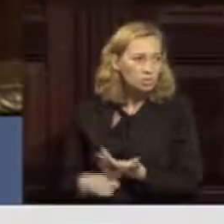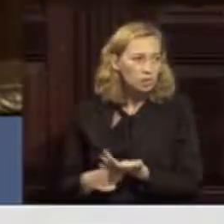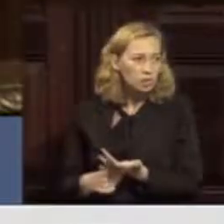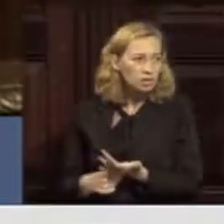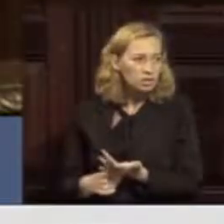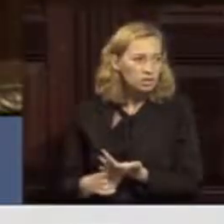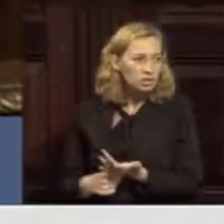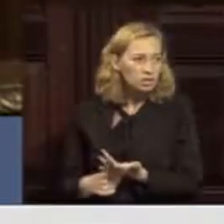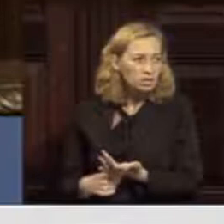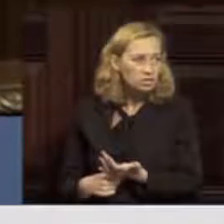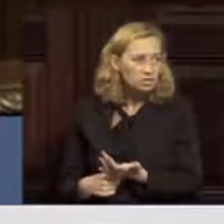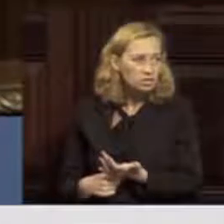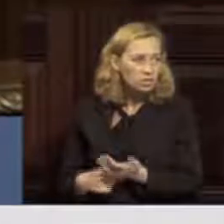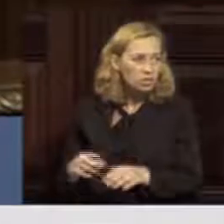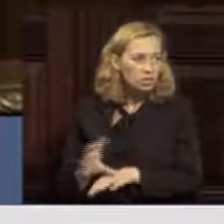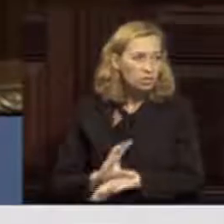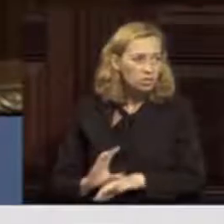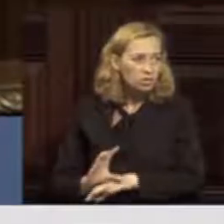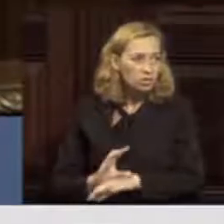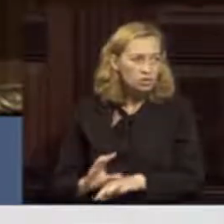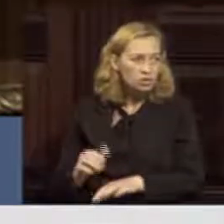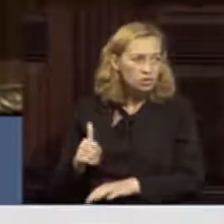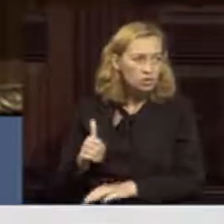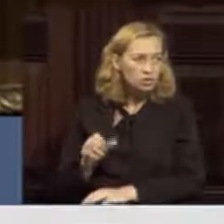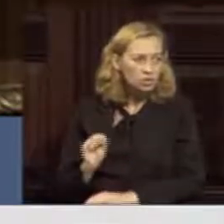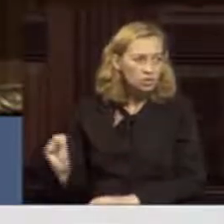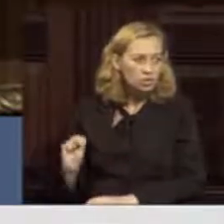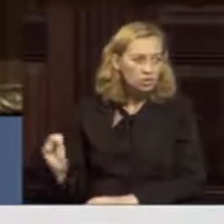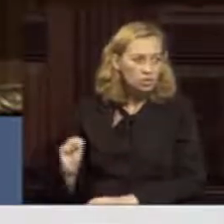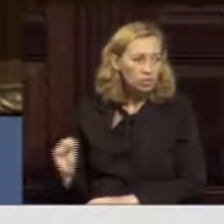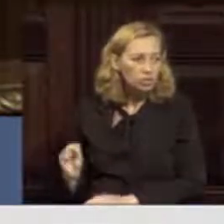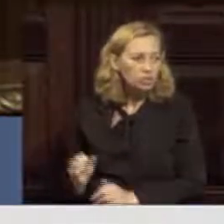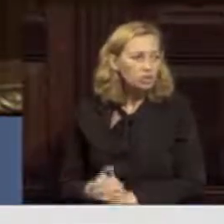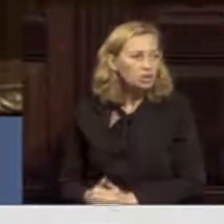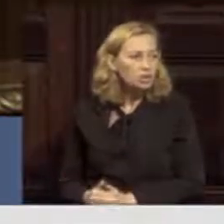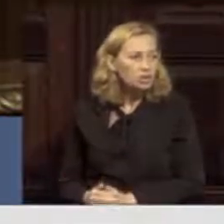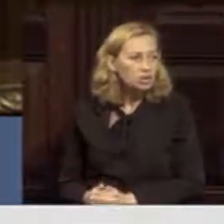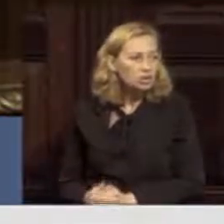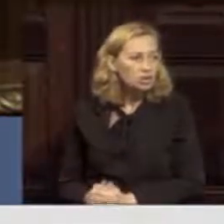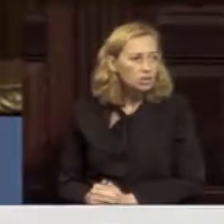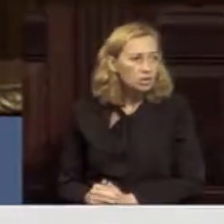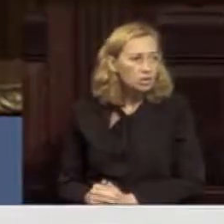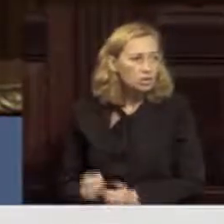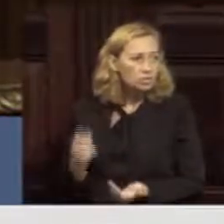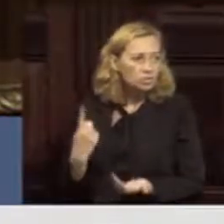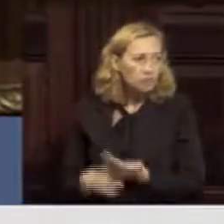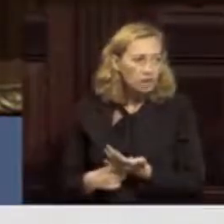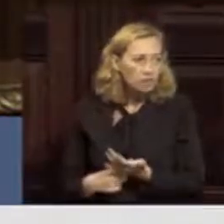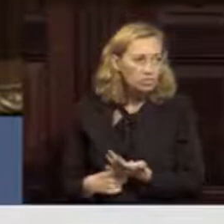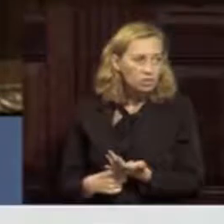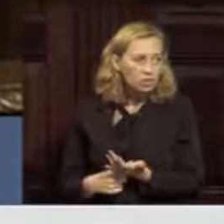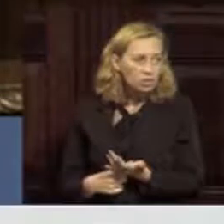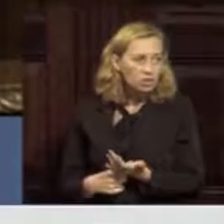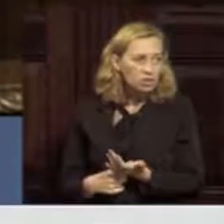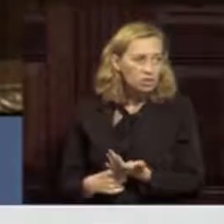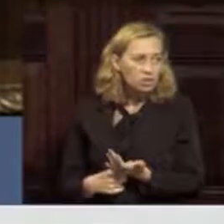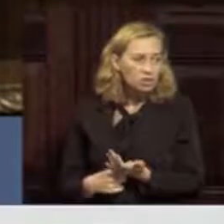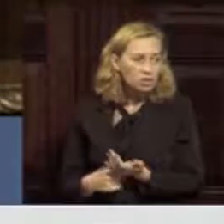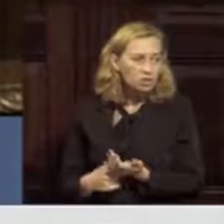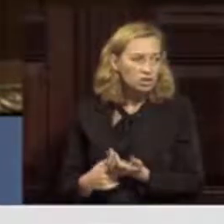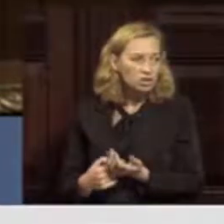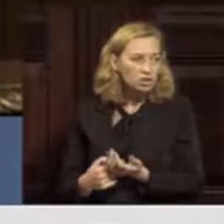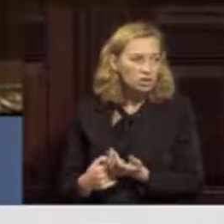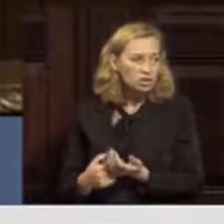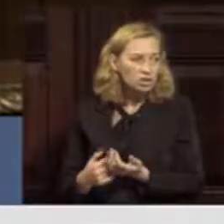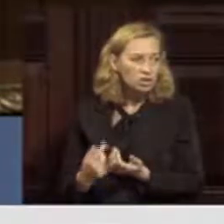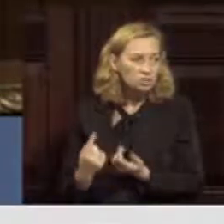pela Constituição de 88, de 5 de outubro de 1988, este pacto foi quebrado neste país. E